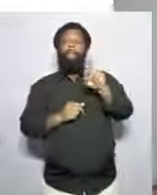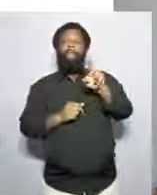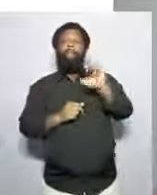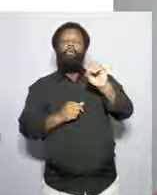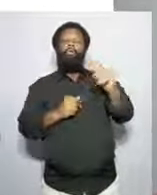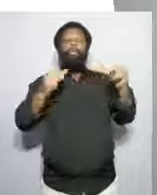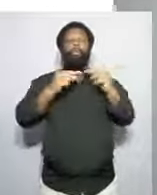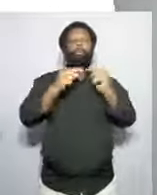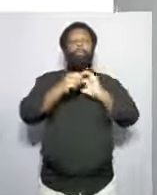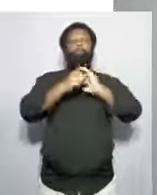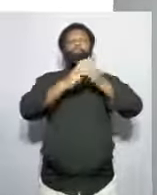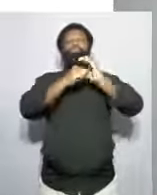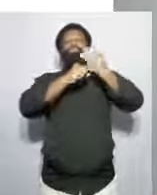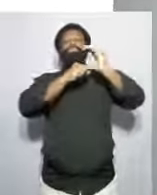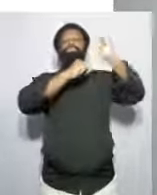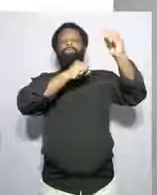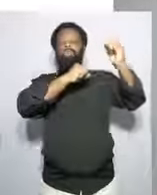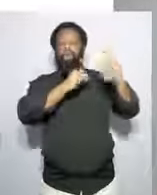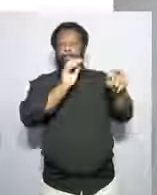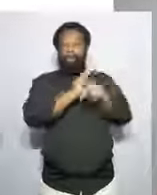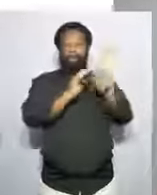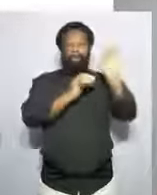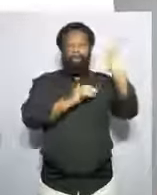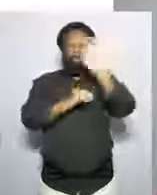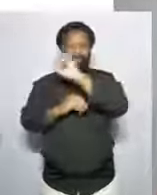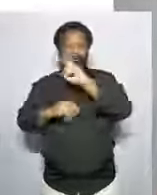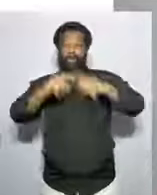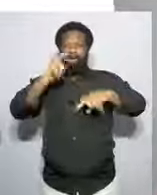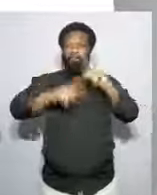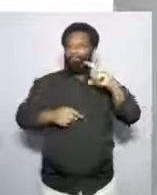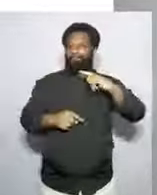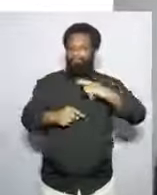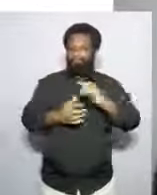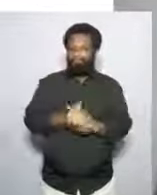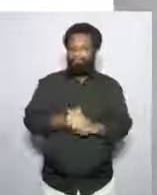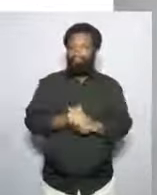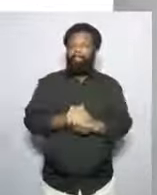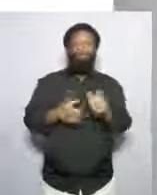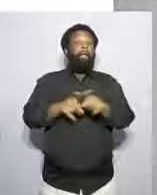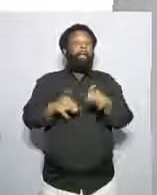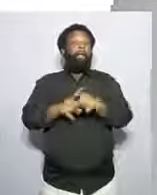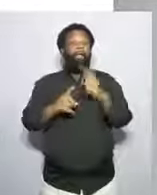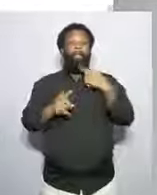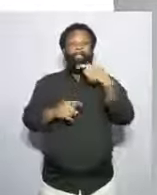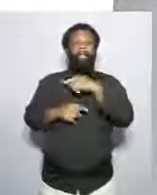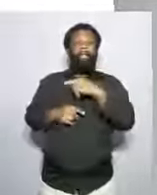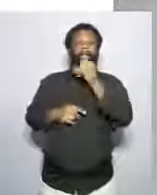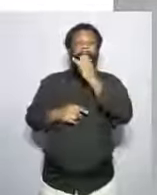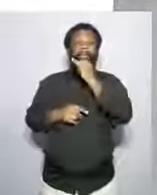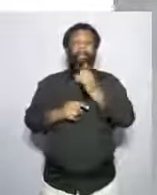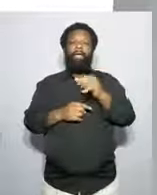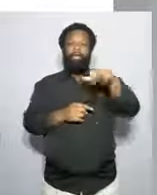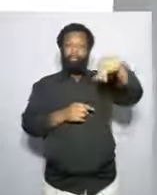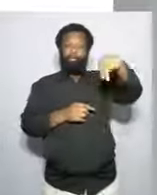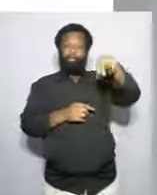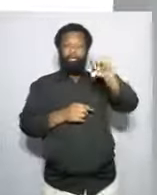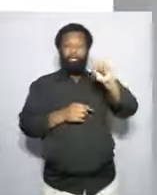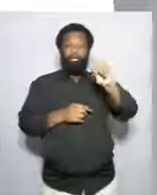de camadas eletrônicas que esses elementos apresentam. Bom, eu coloquei aqui o exemplo do